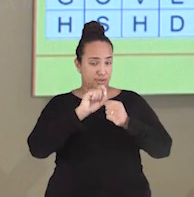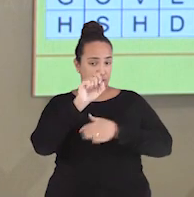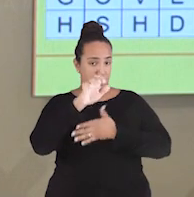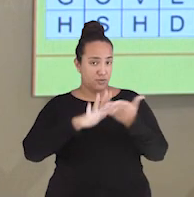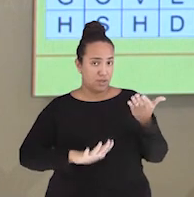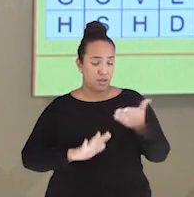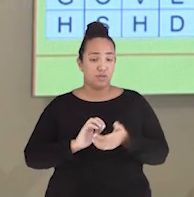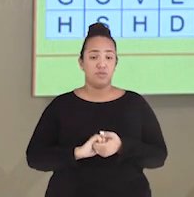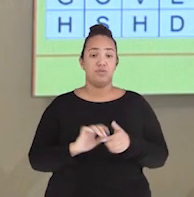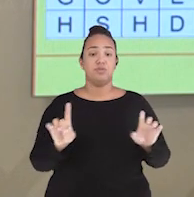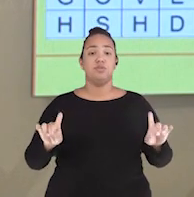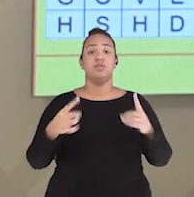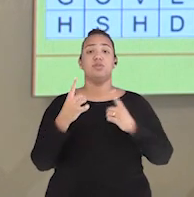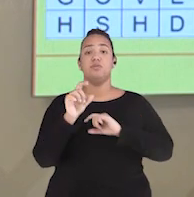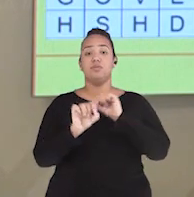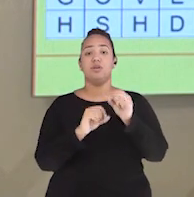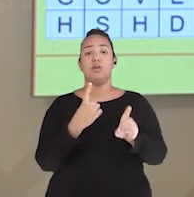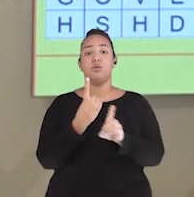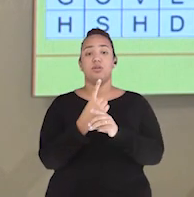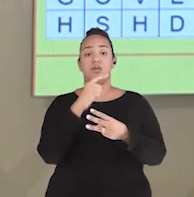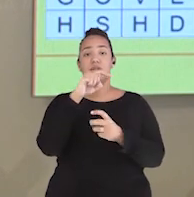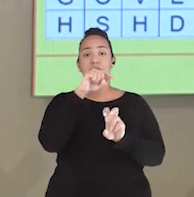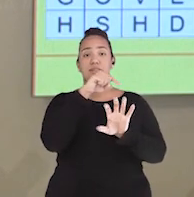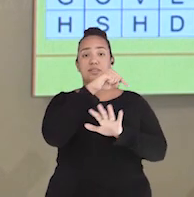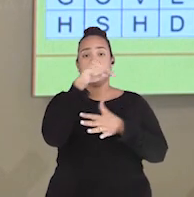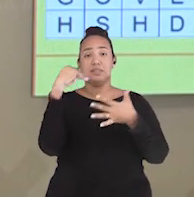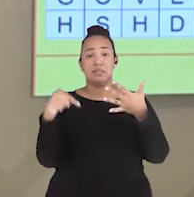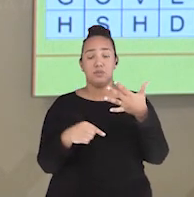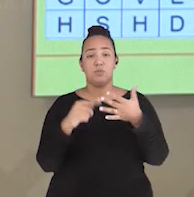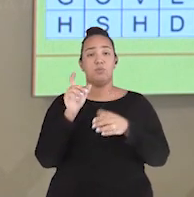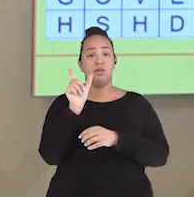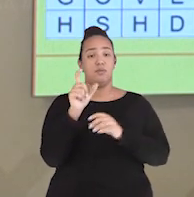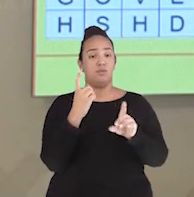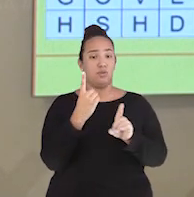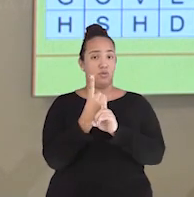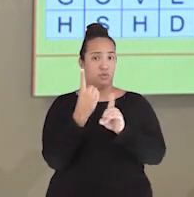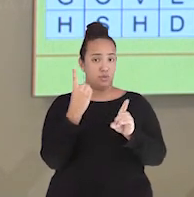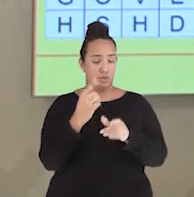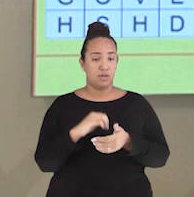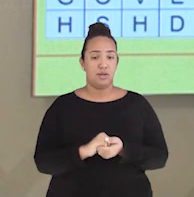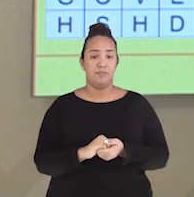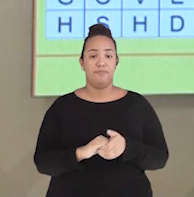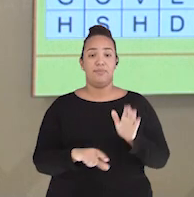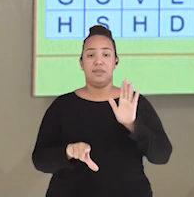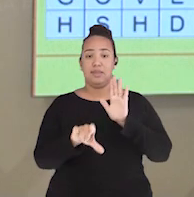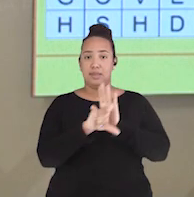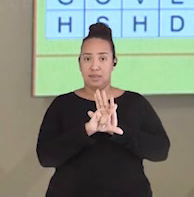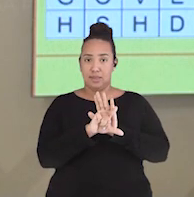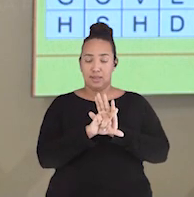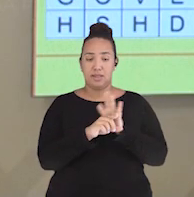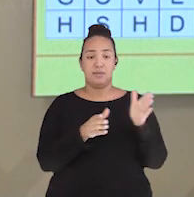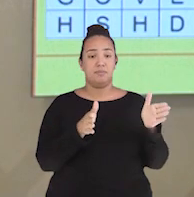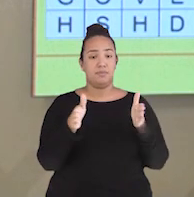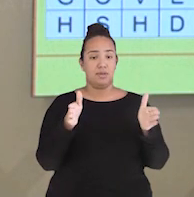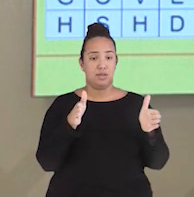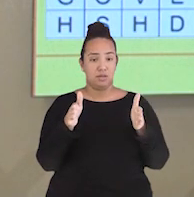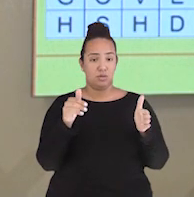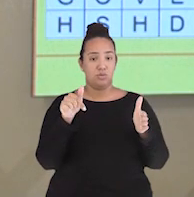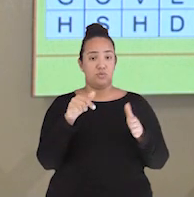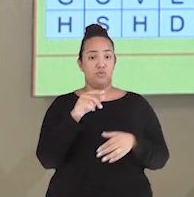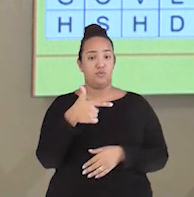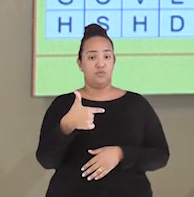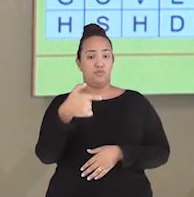nosso desafio é encontrar 5 palavras que usamos nessa aula. São elas: leis, provisório,